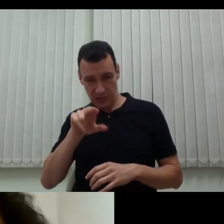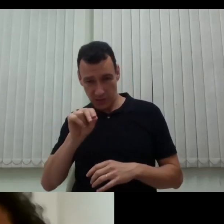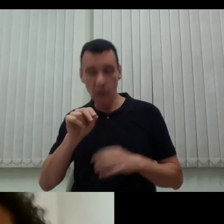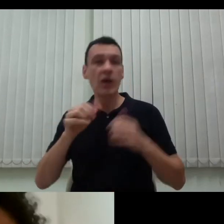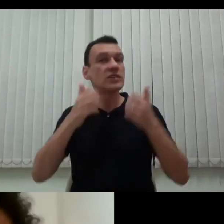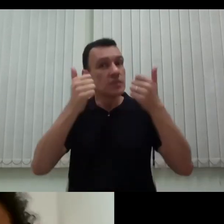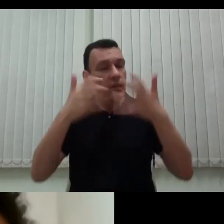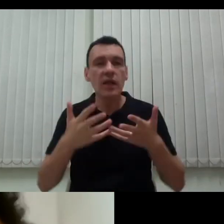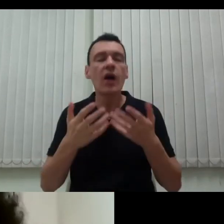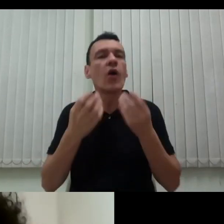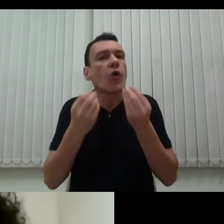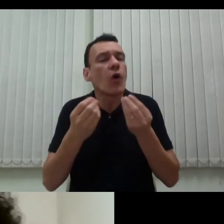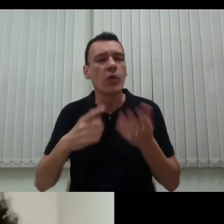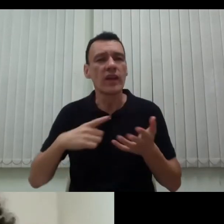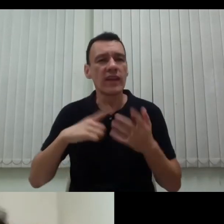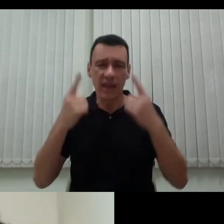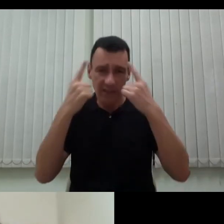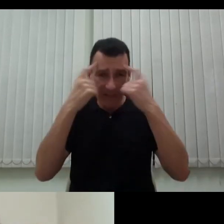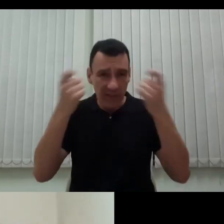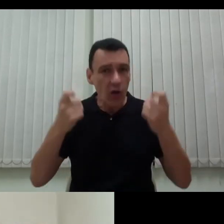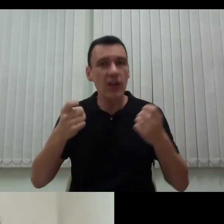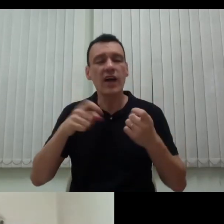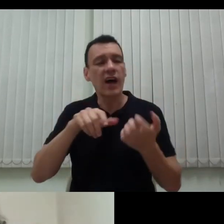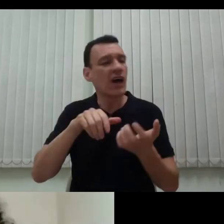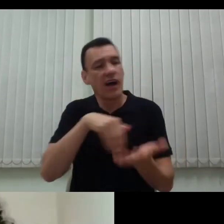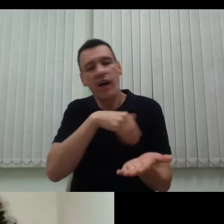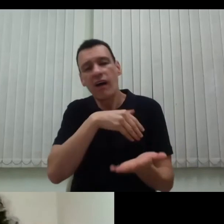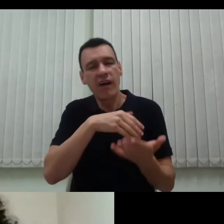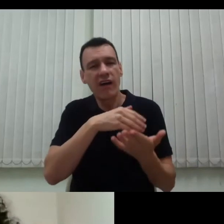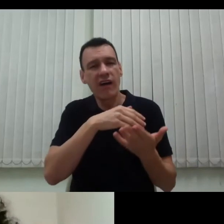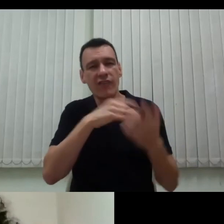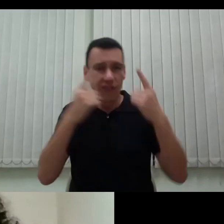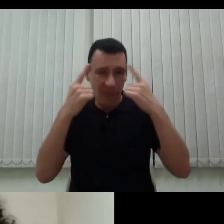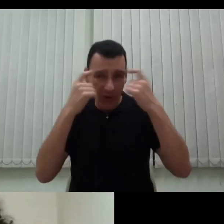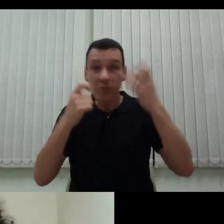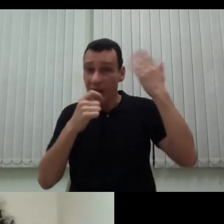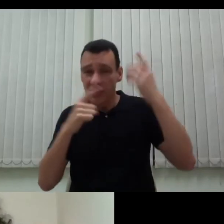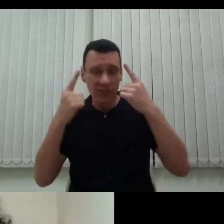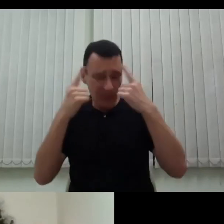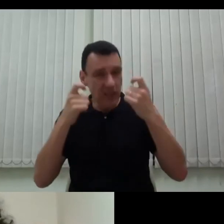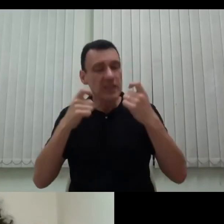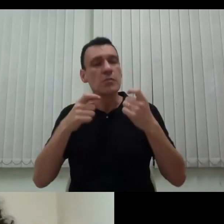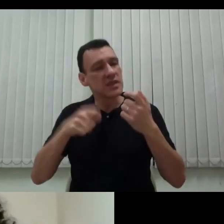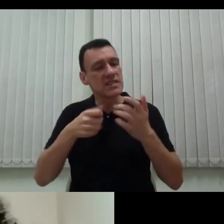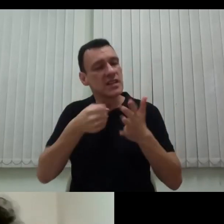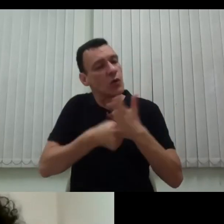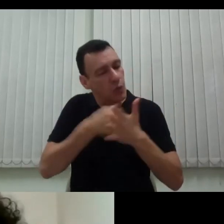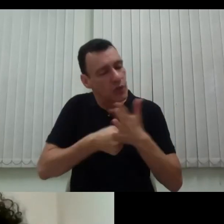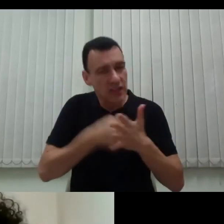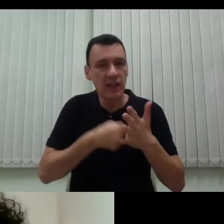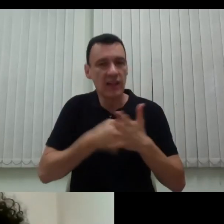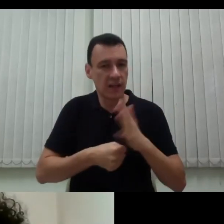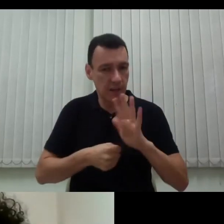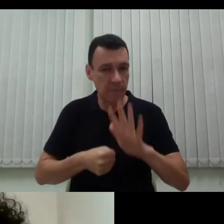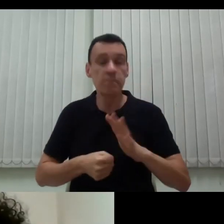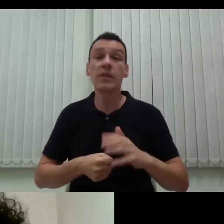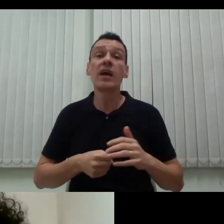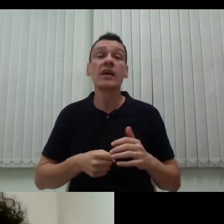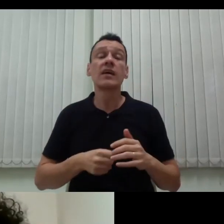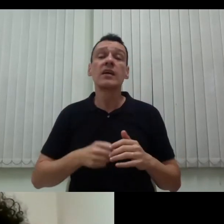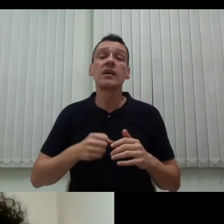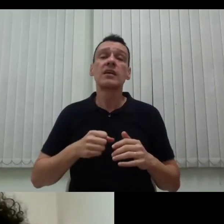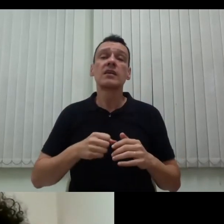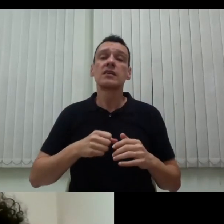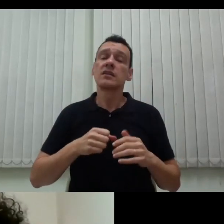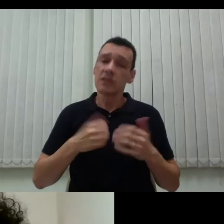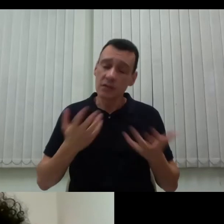que permanecem nessa sociedade que precisam ser combatidas. Daí a relevância de a gente manter projetos